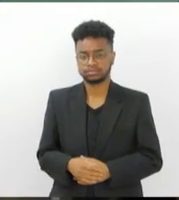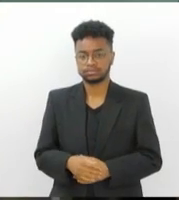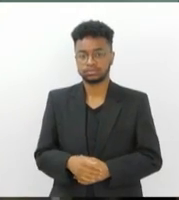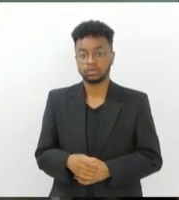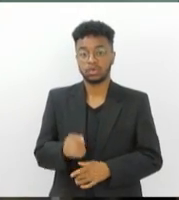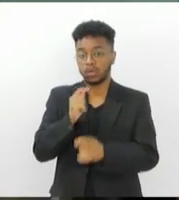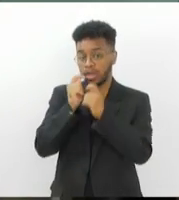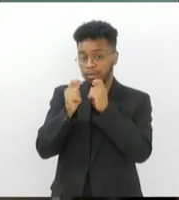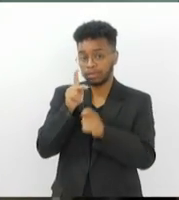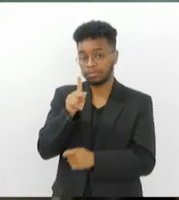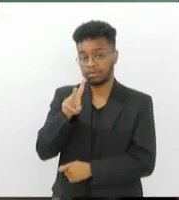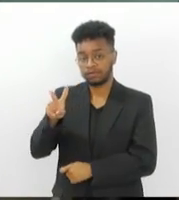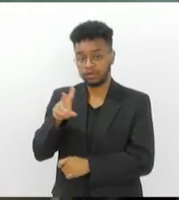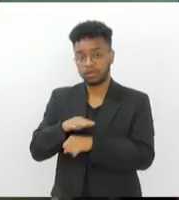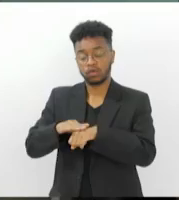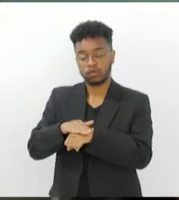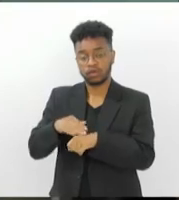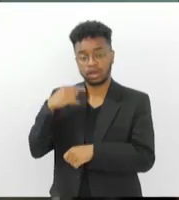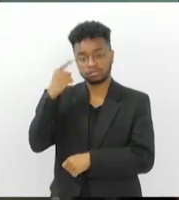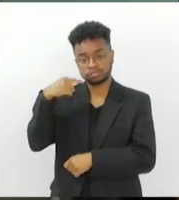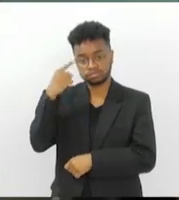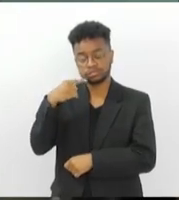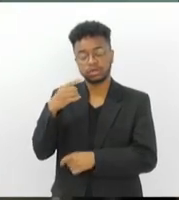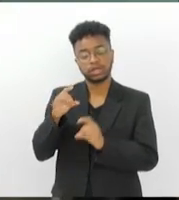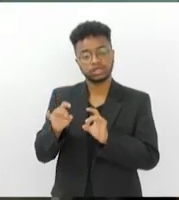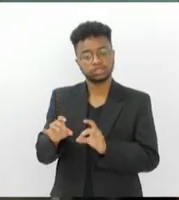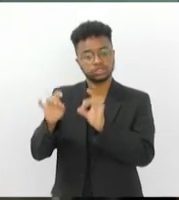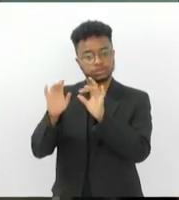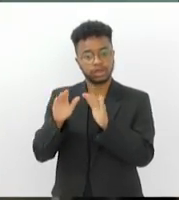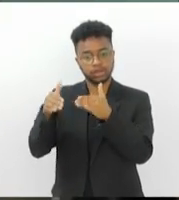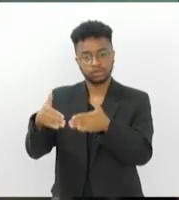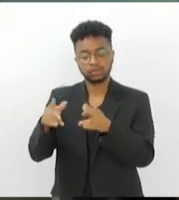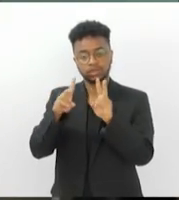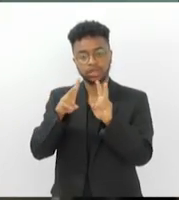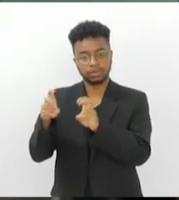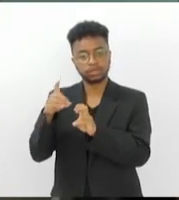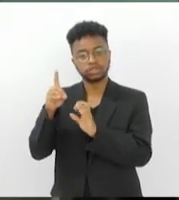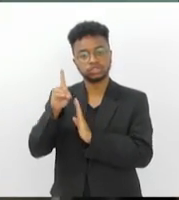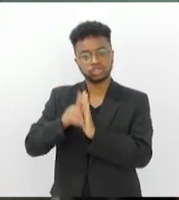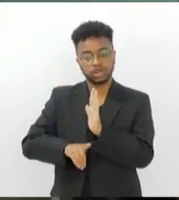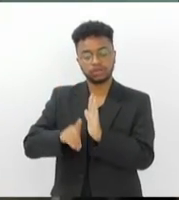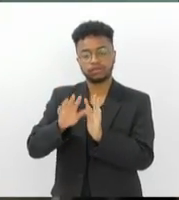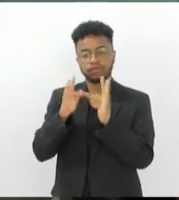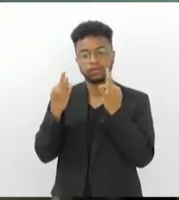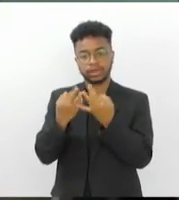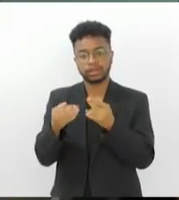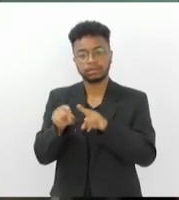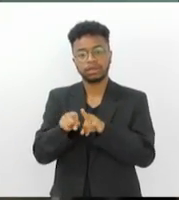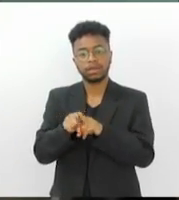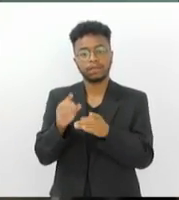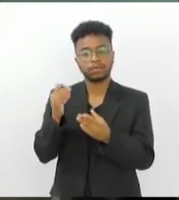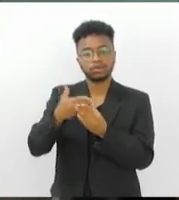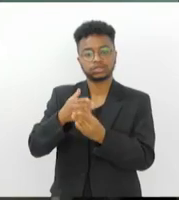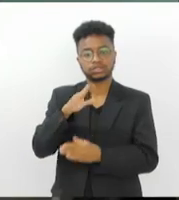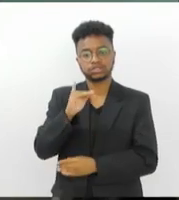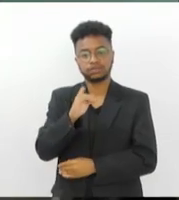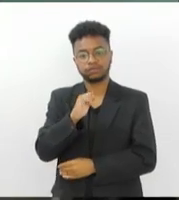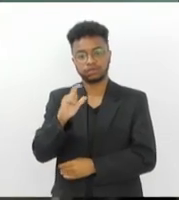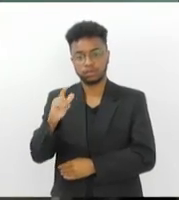Vittor viviani vai conversar com uma advogada especialista em direito de família e processo civil Bom dia